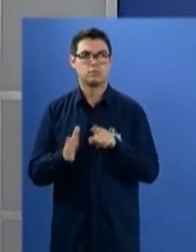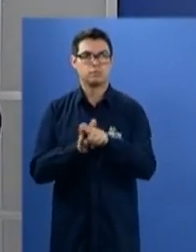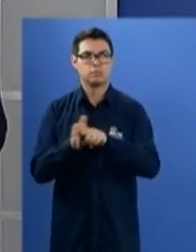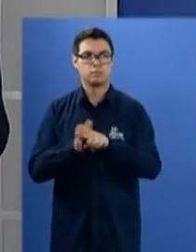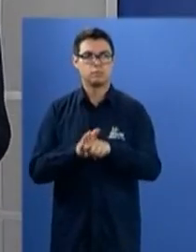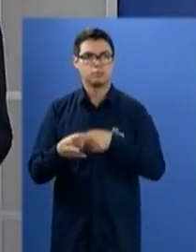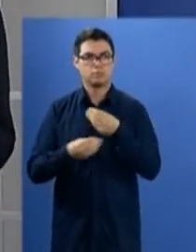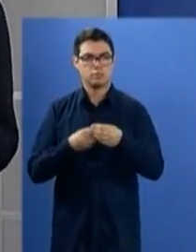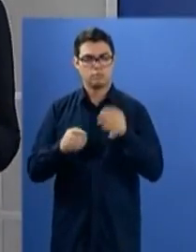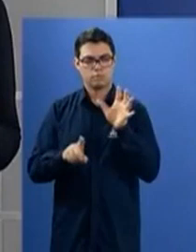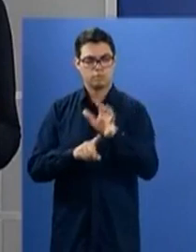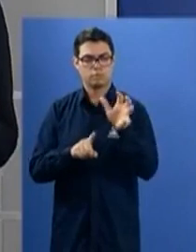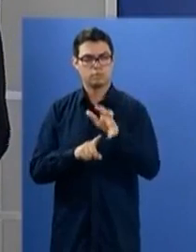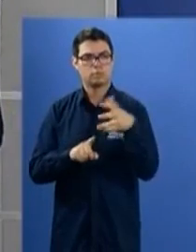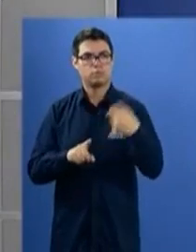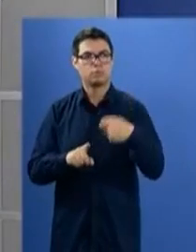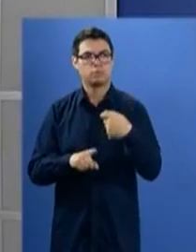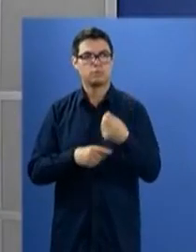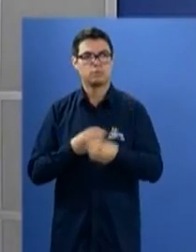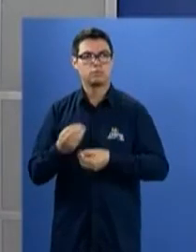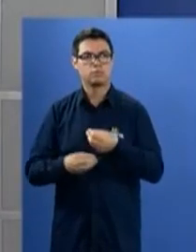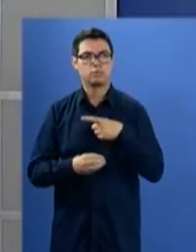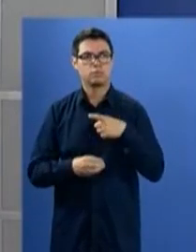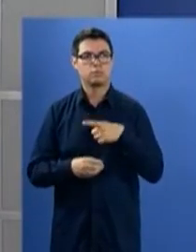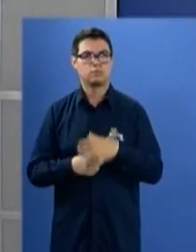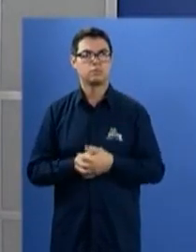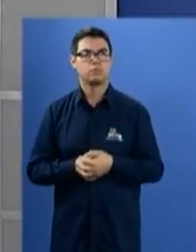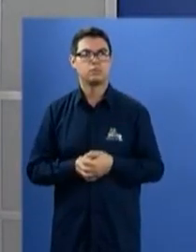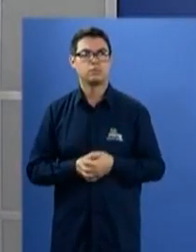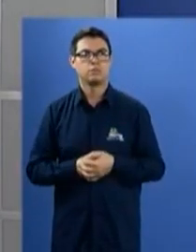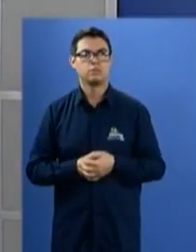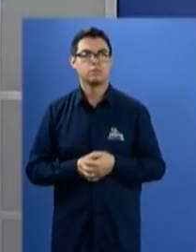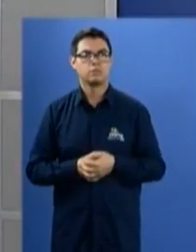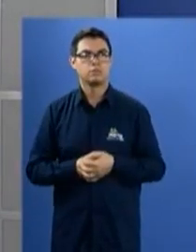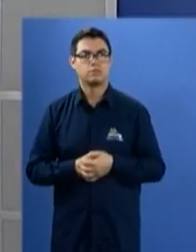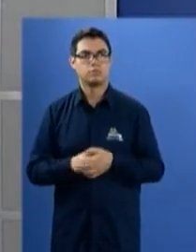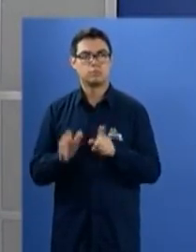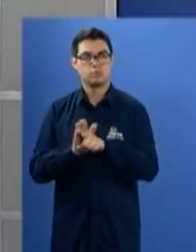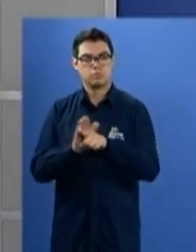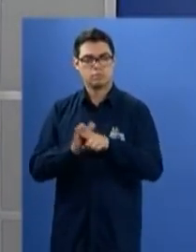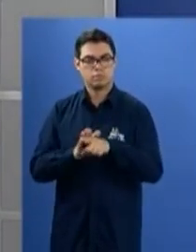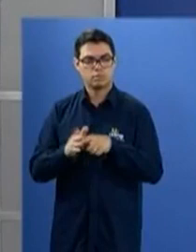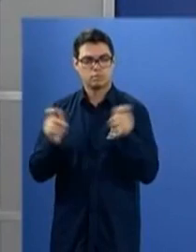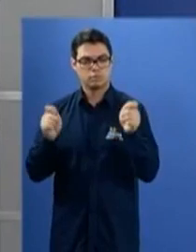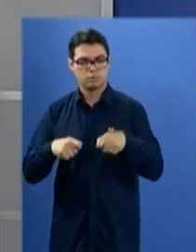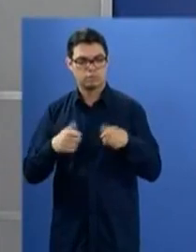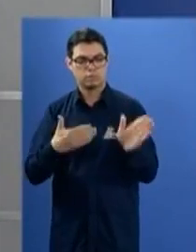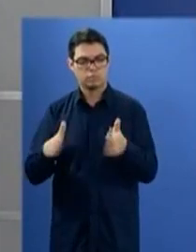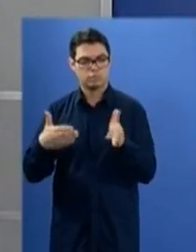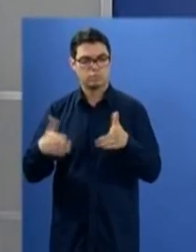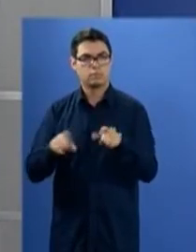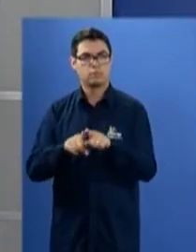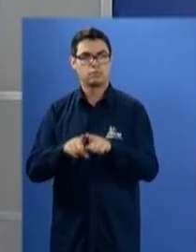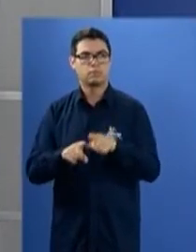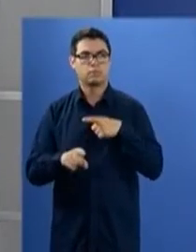Analisar este impacto torna-se imperativo nas análises de capacidade de